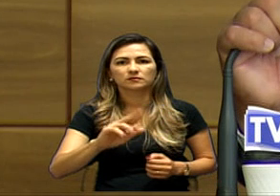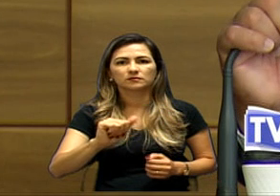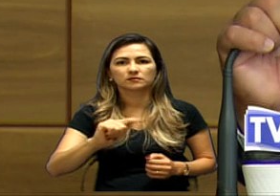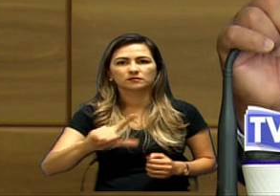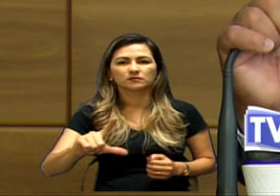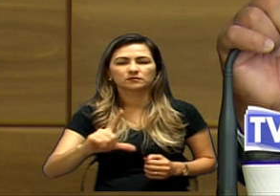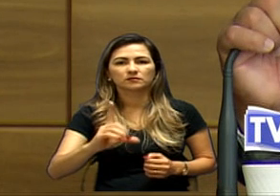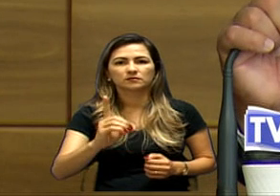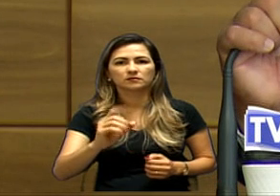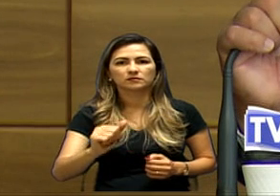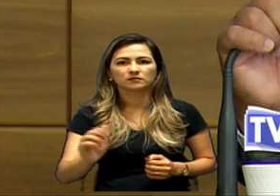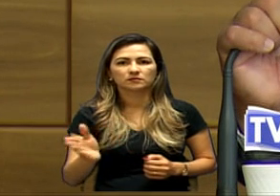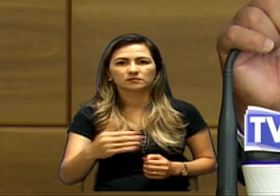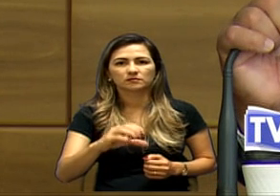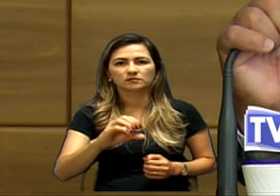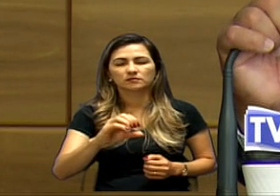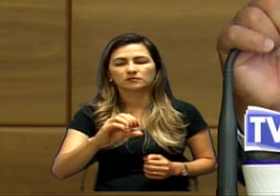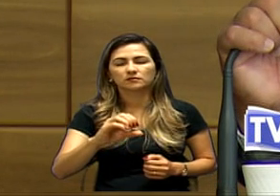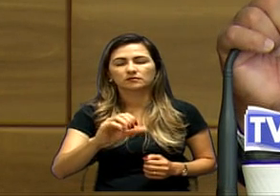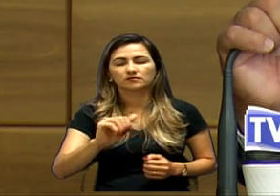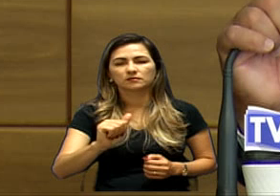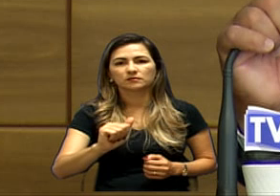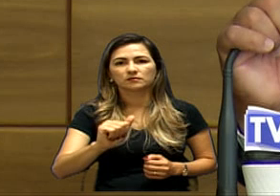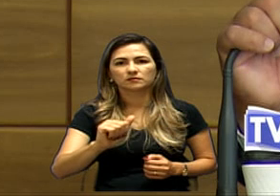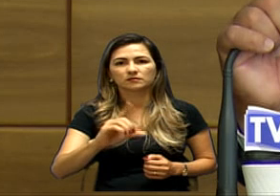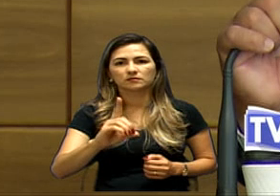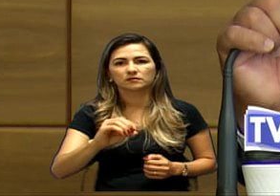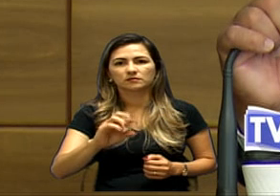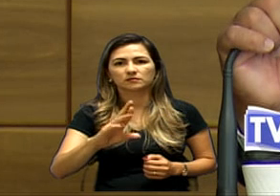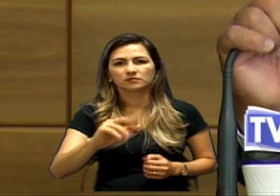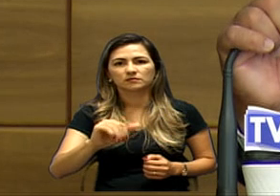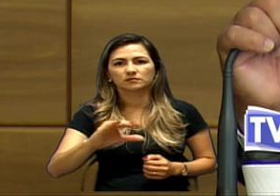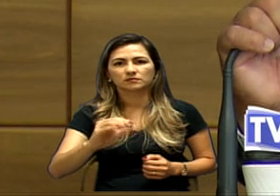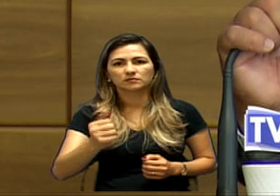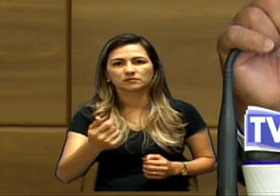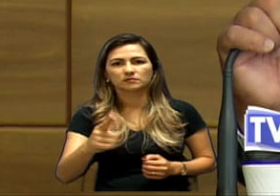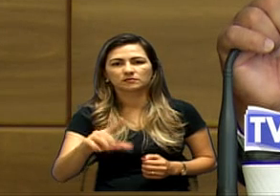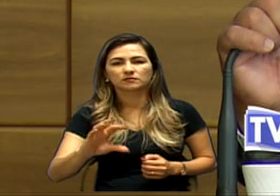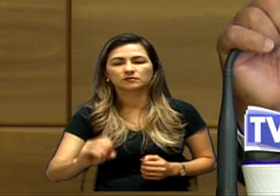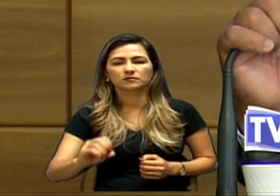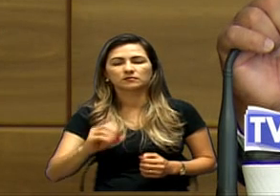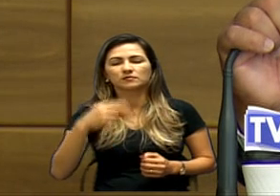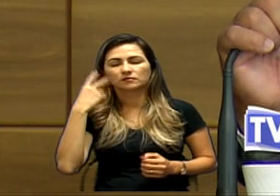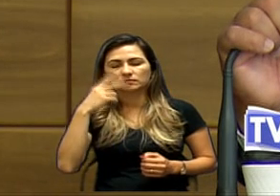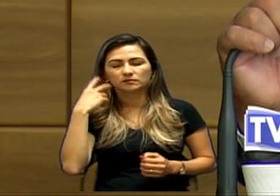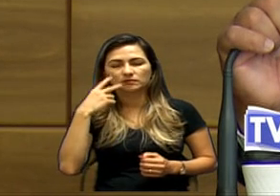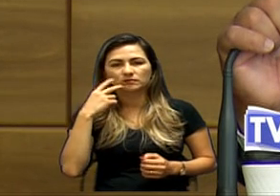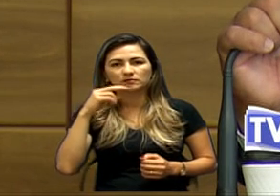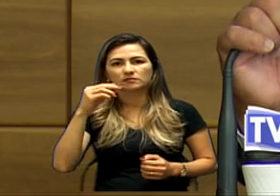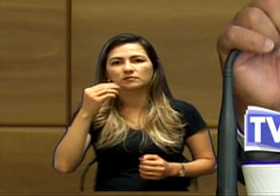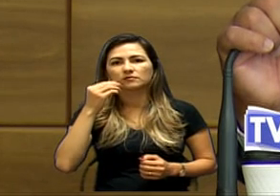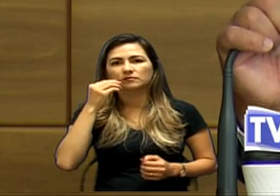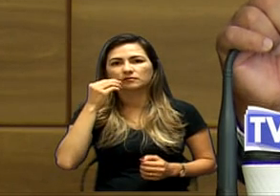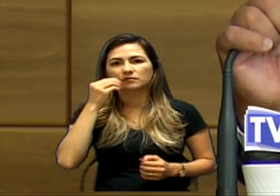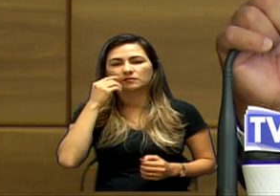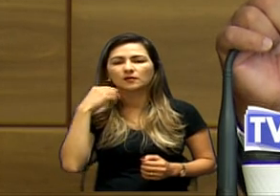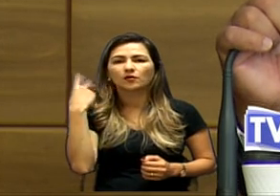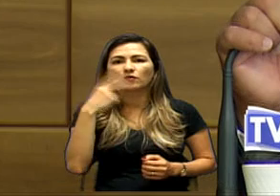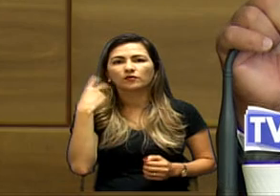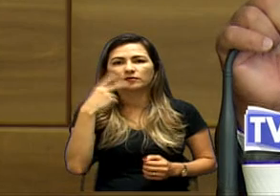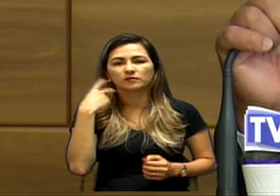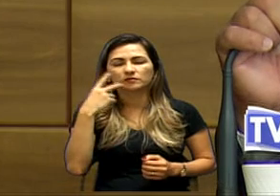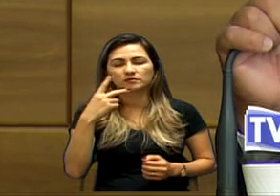Rosado. Votos do vereador Rodrigo Manga. Esse voto é pelo evento Momento Mulher Teacher Night.